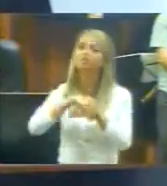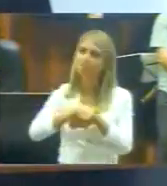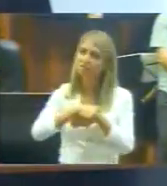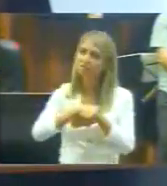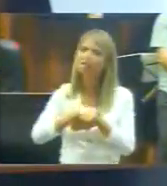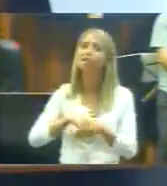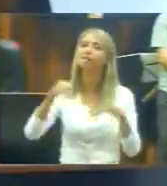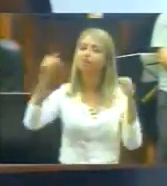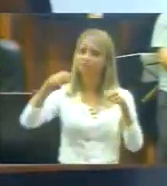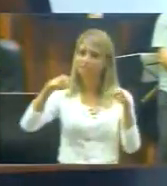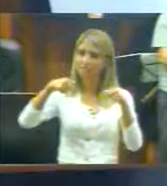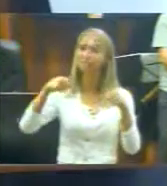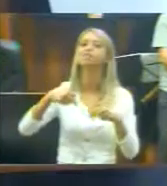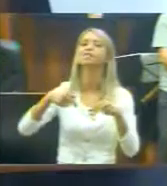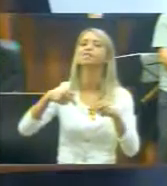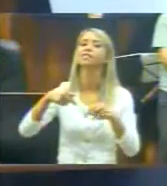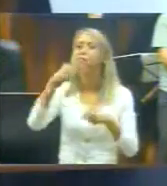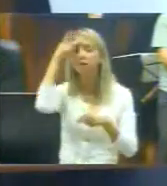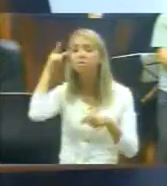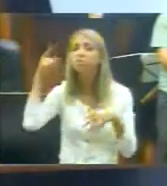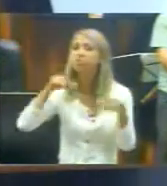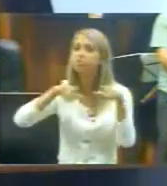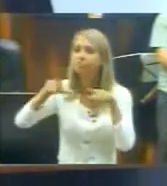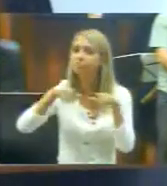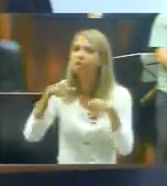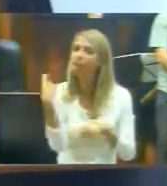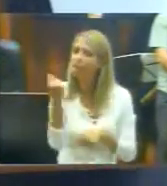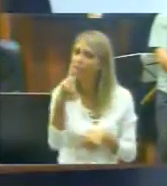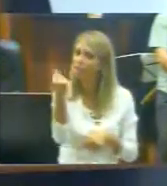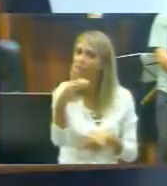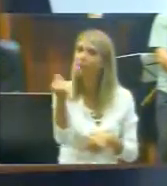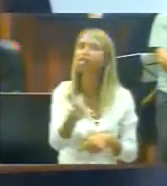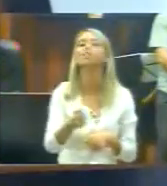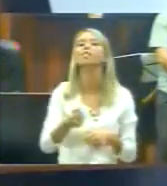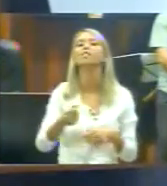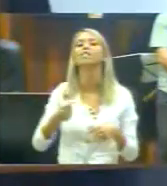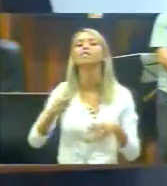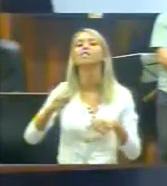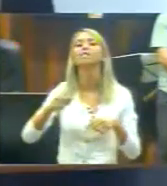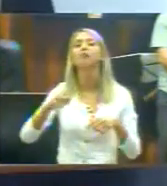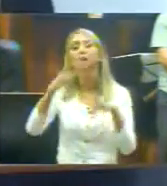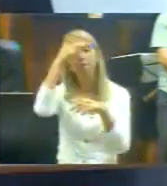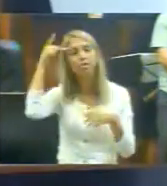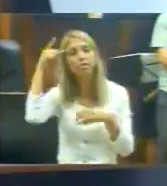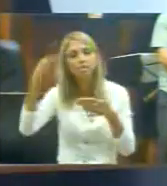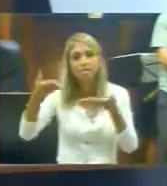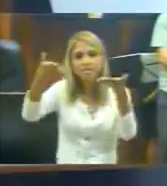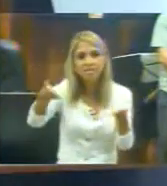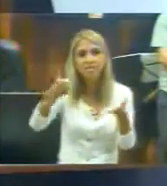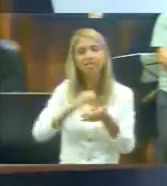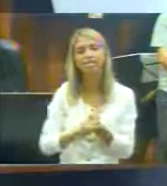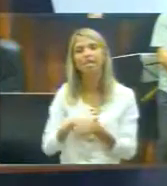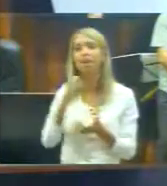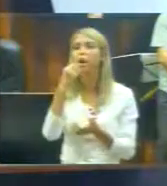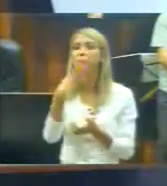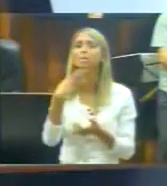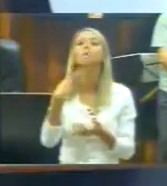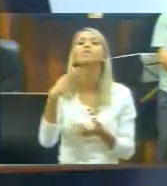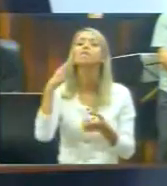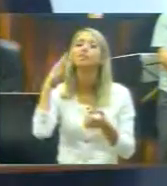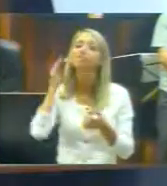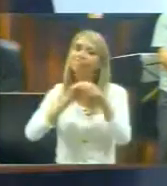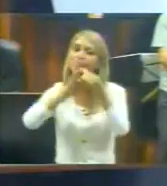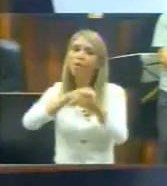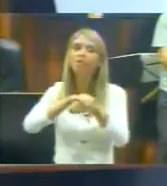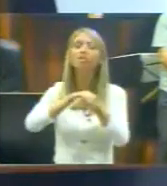servidores desta centenária Casa Legislativa. Boa noite, público presente. Boa noite aos internautas que nos acompanham